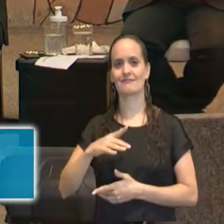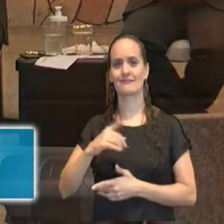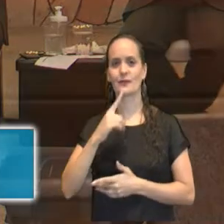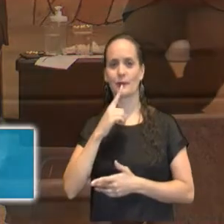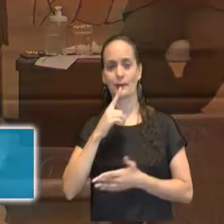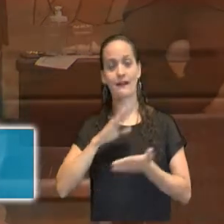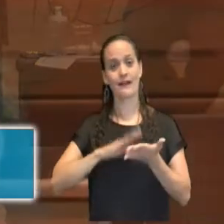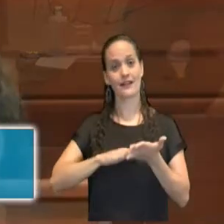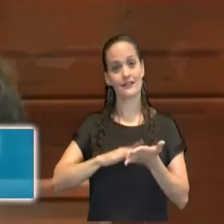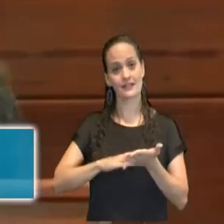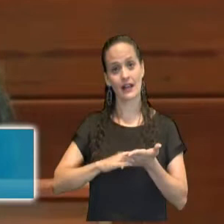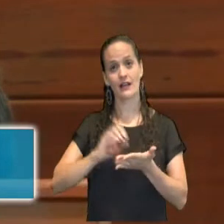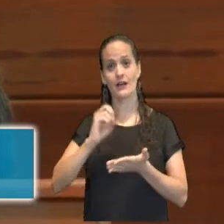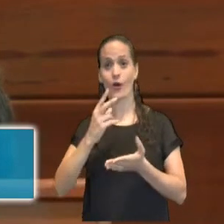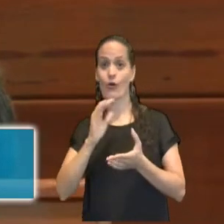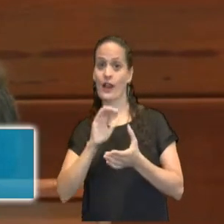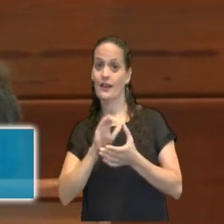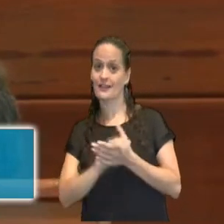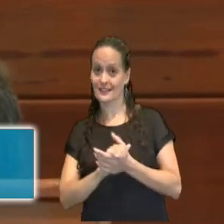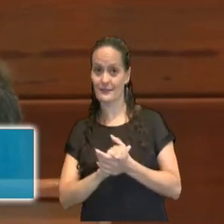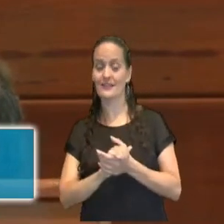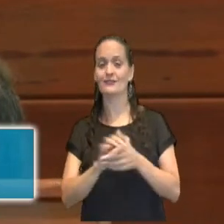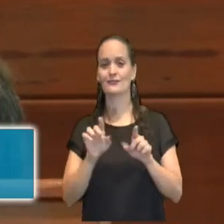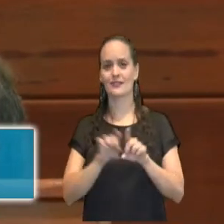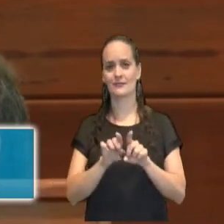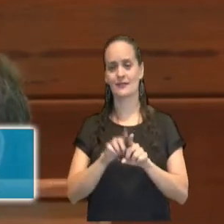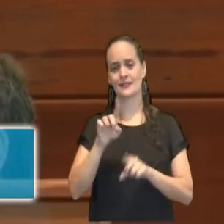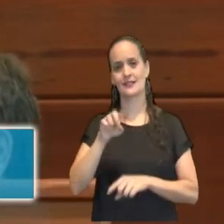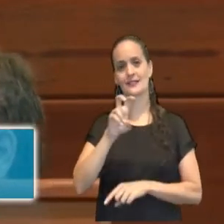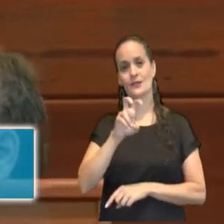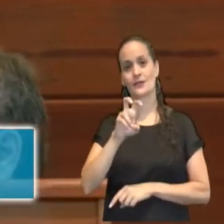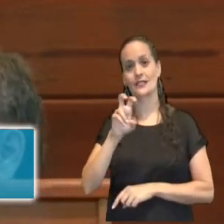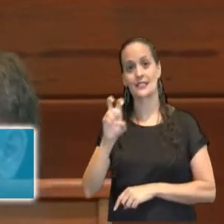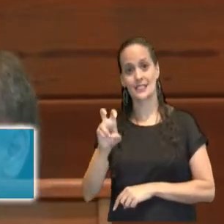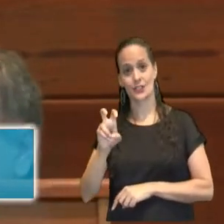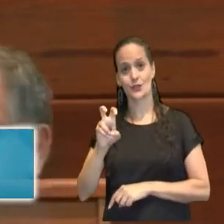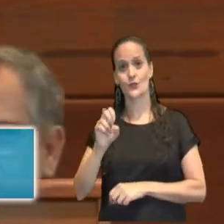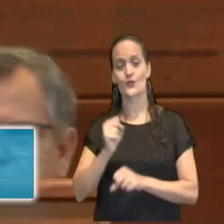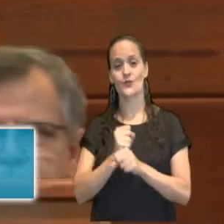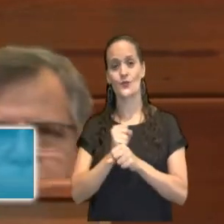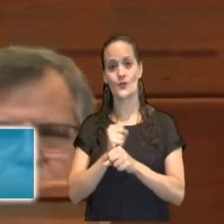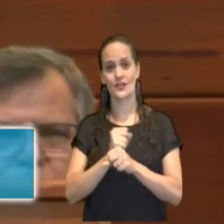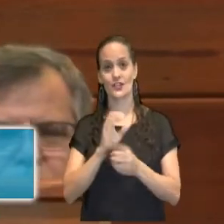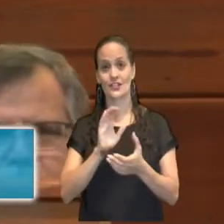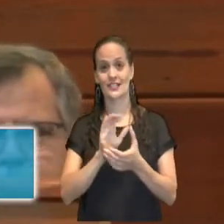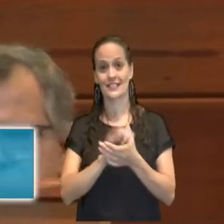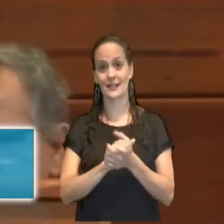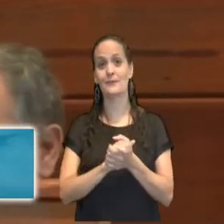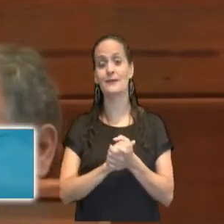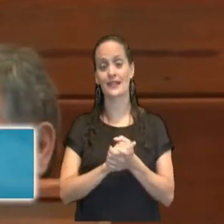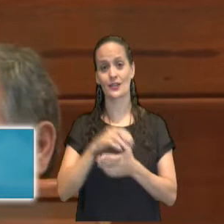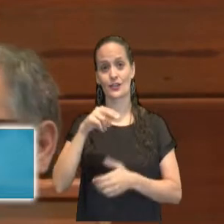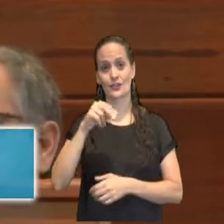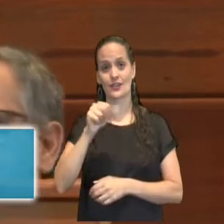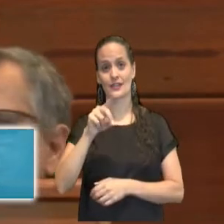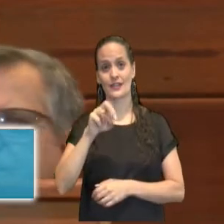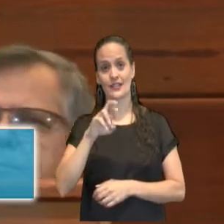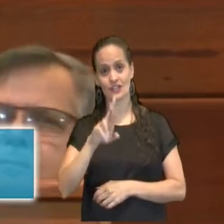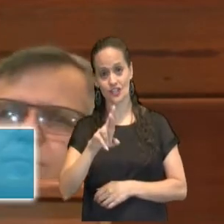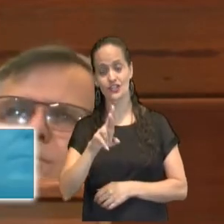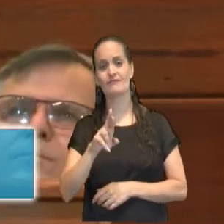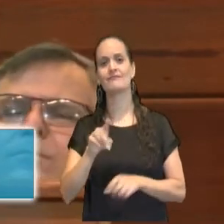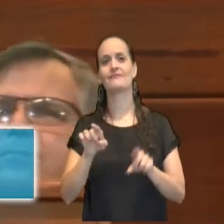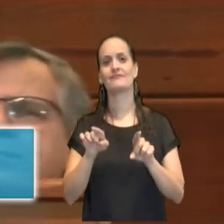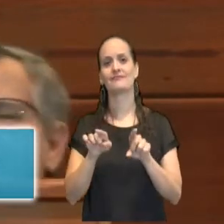de casamento, 55 anos de casamento de Nadir e de Geraldo, e também do nosso irmão Moacir.